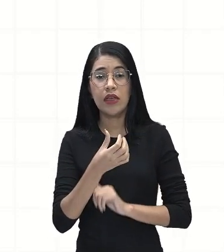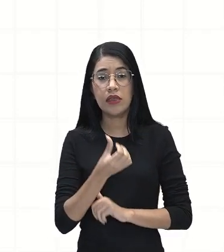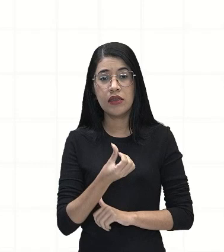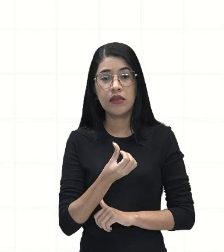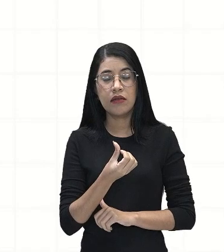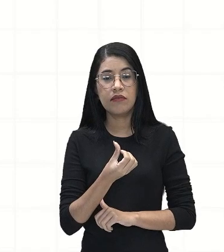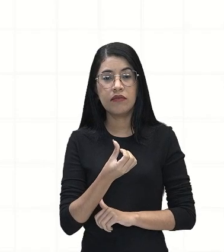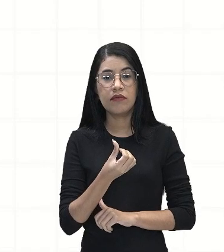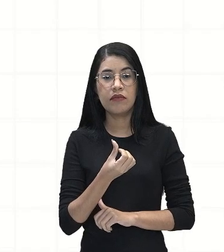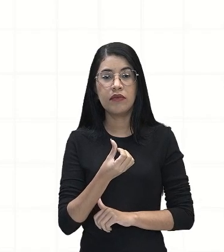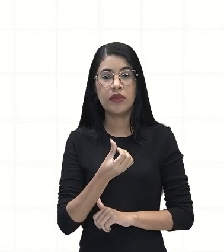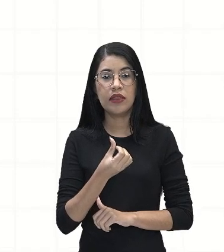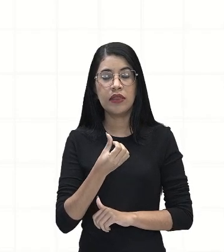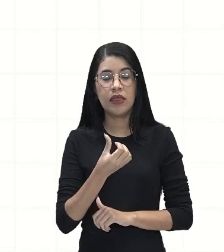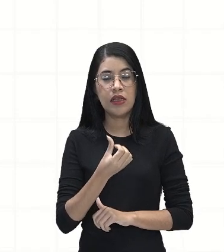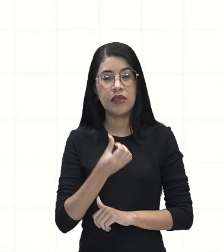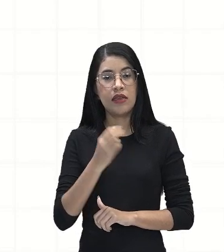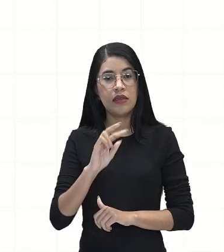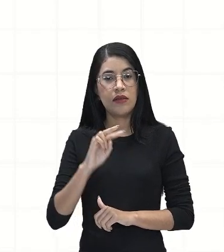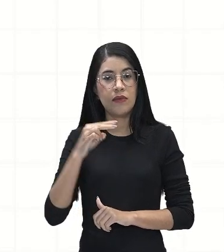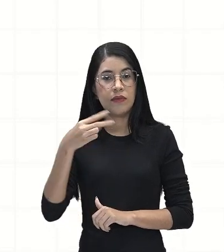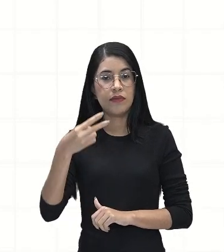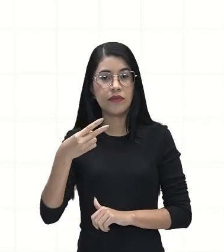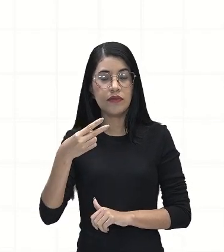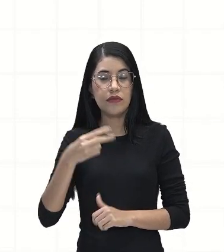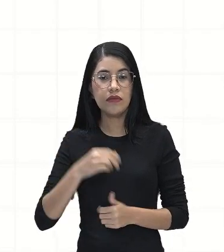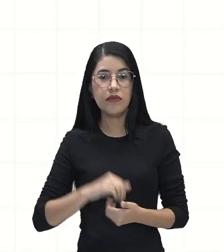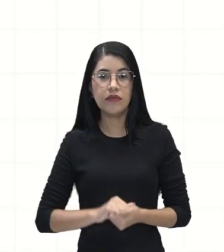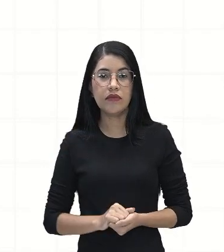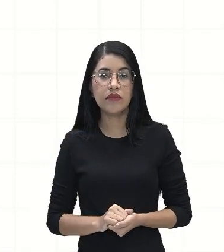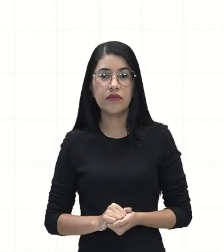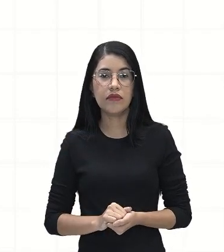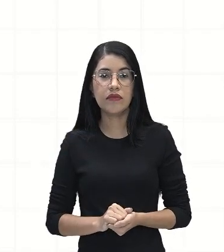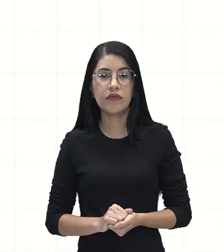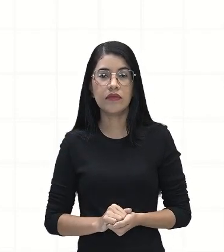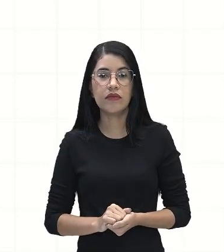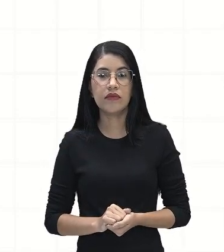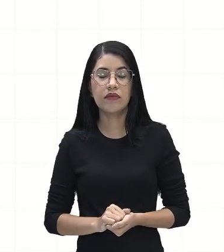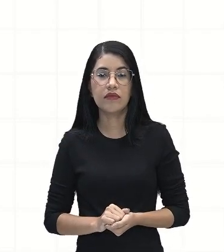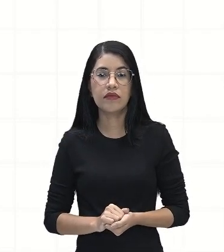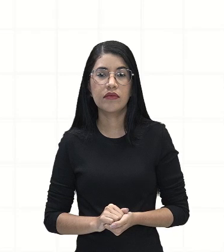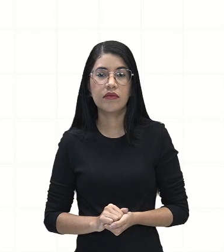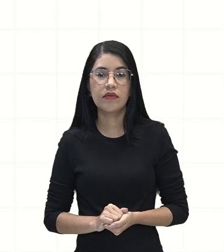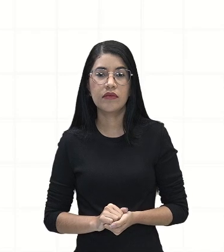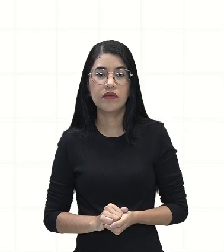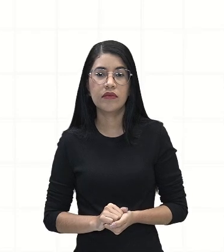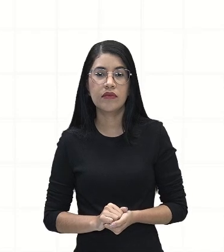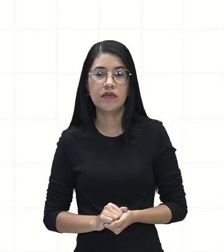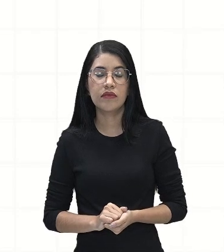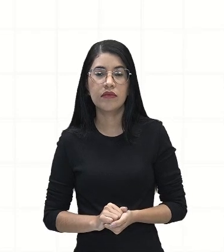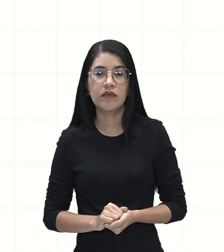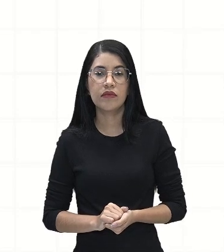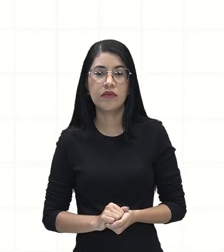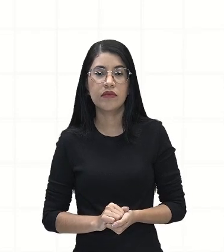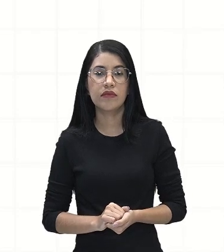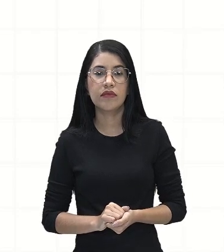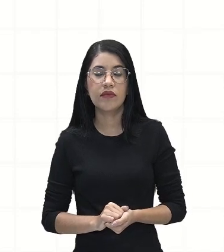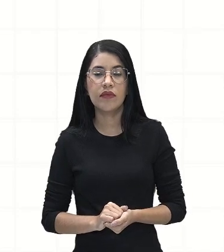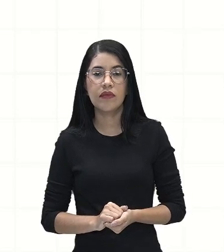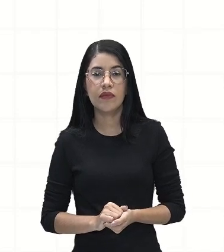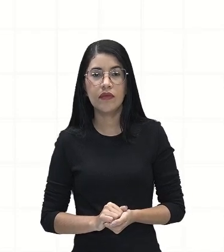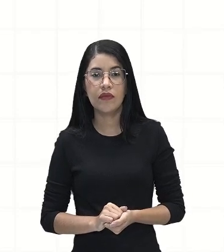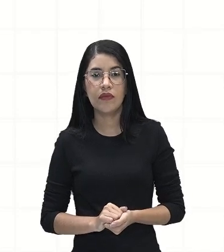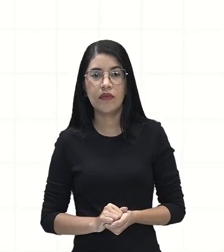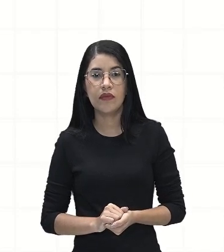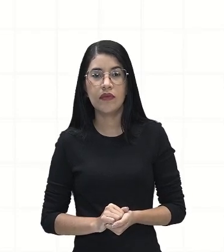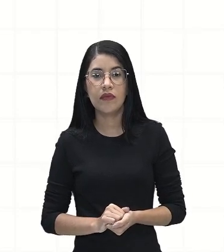ou 8, né? No caso aqui na figura, né, o B vai ser 8, né? Porque está inverso, está do lado oposto do vértice. Então o